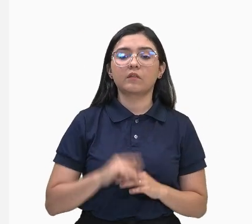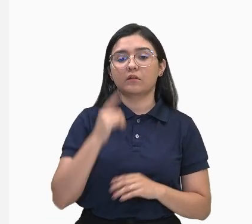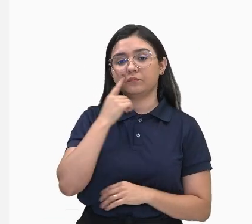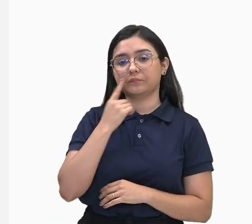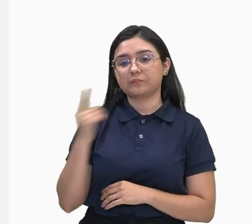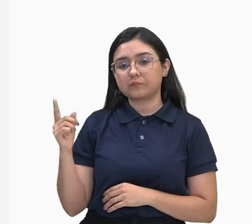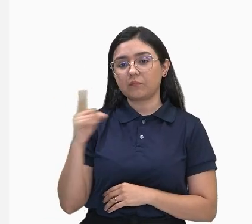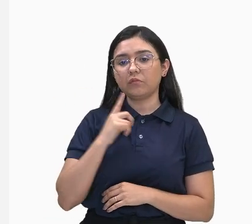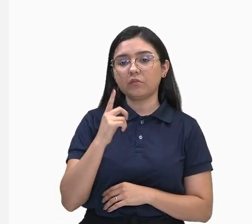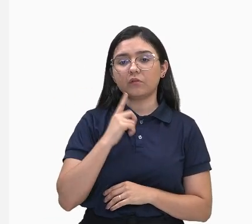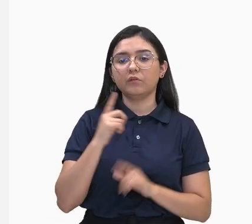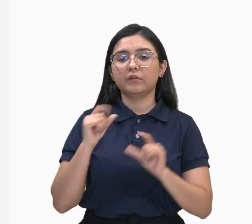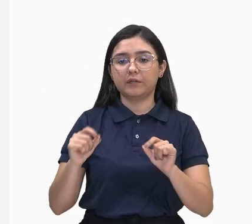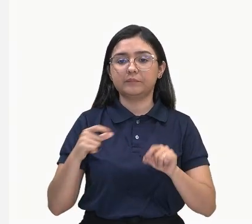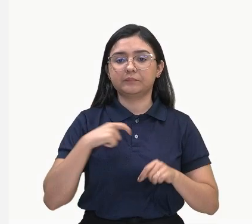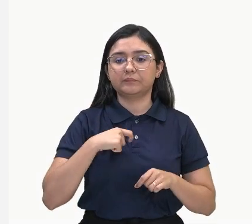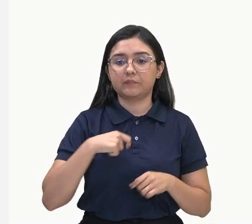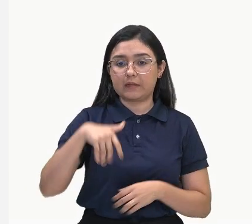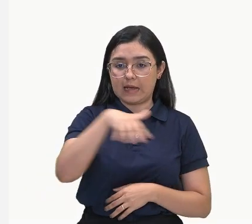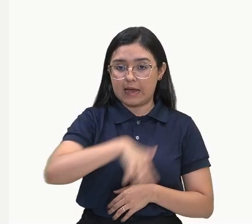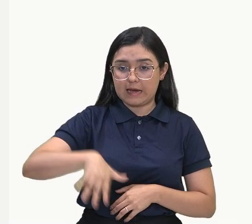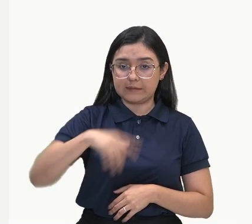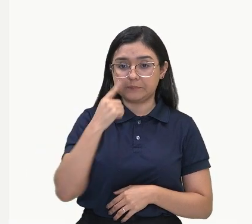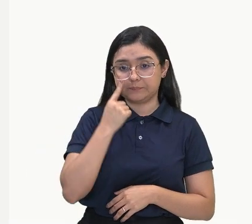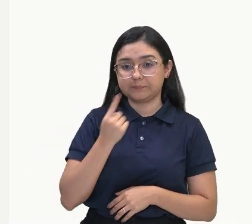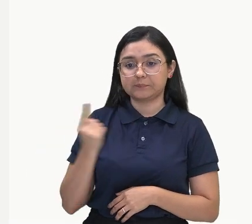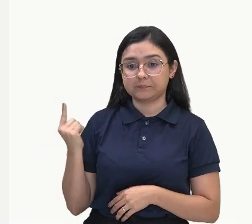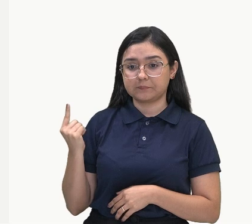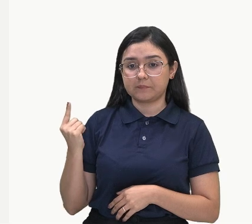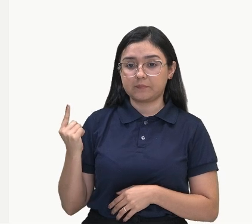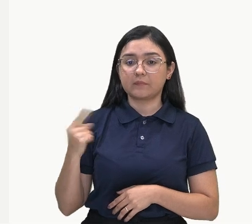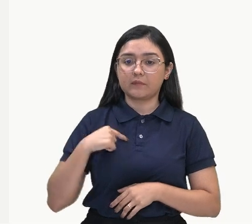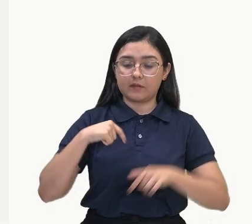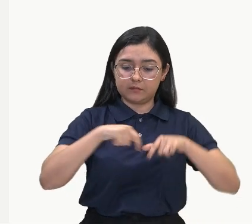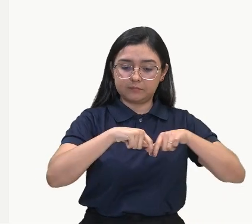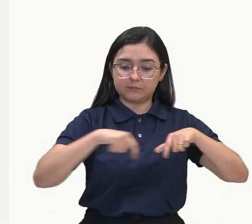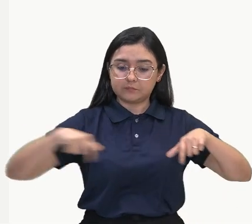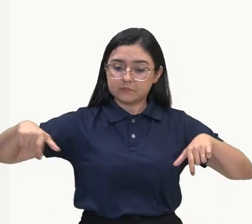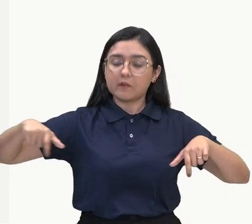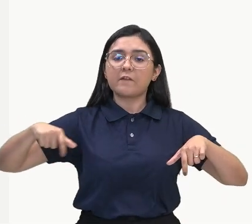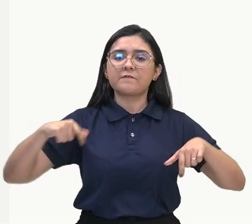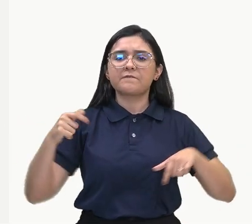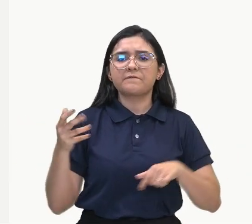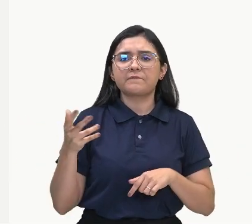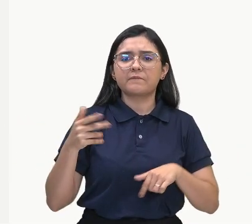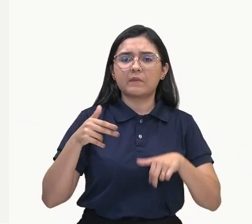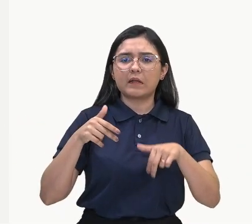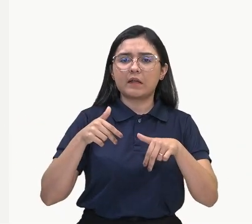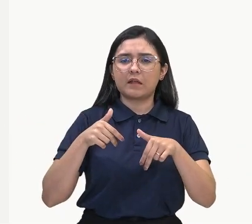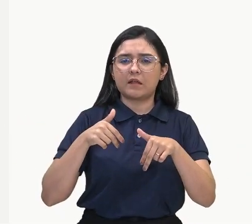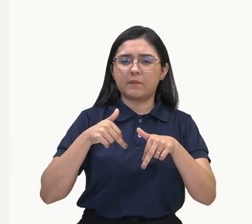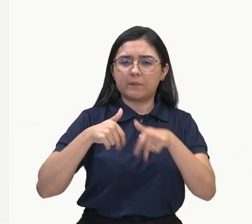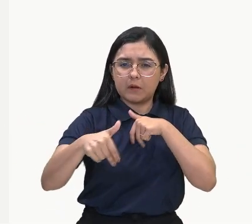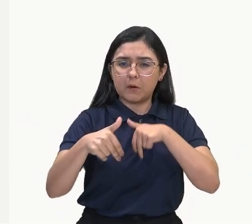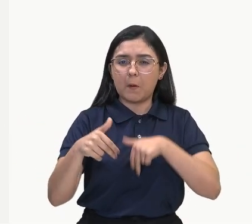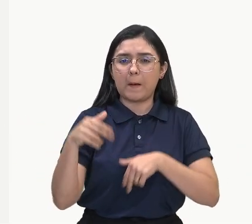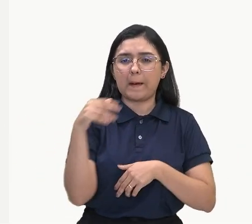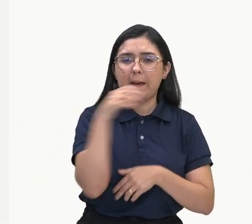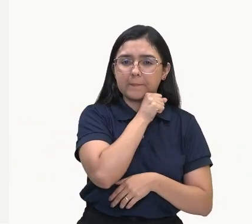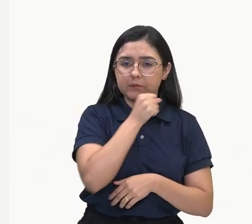aqui esta área para realizar as provas de velocidade pura, ok? Como os 100 metros